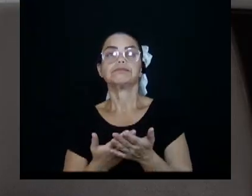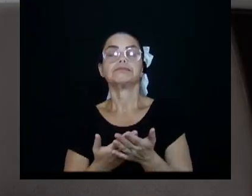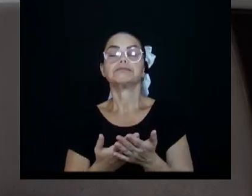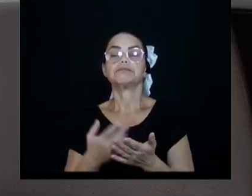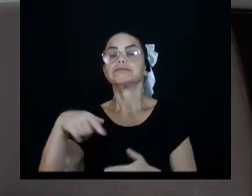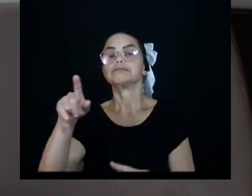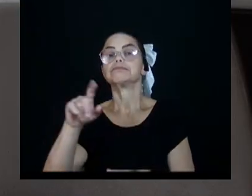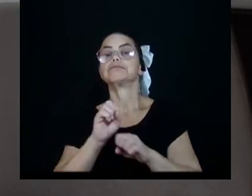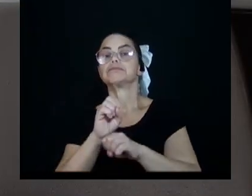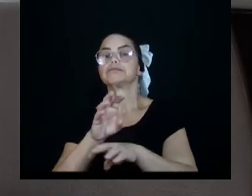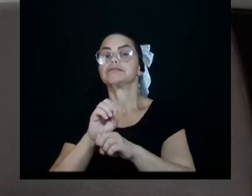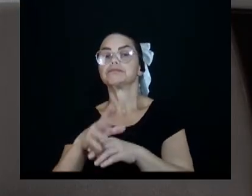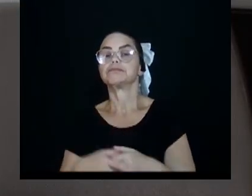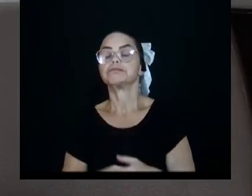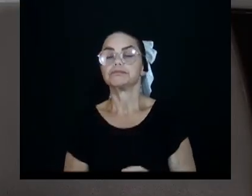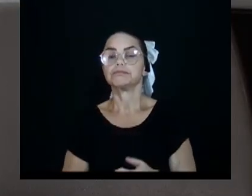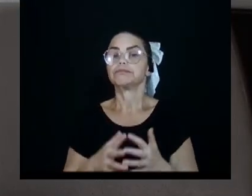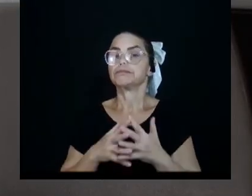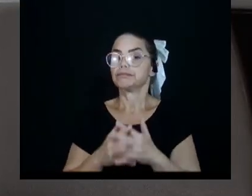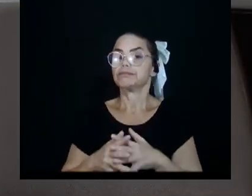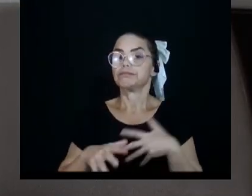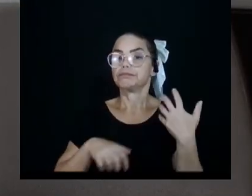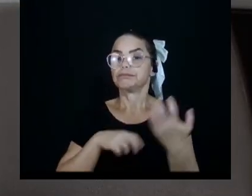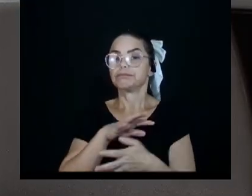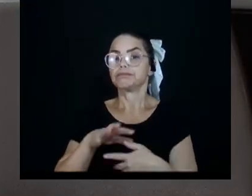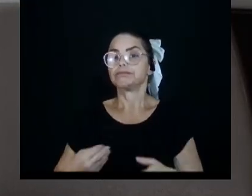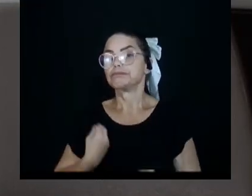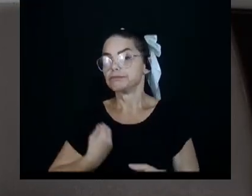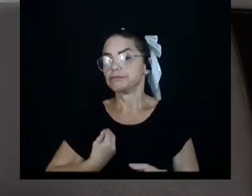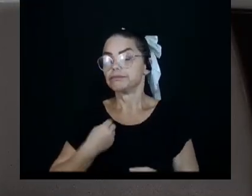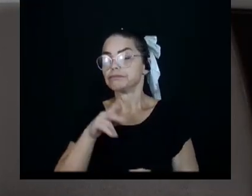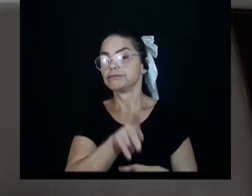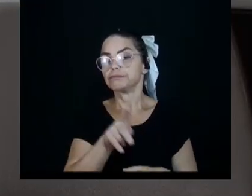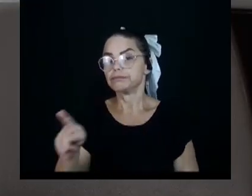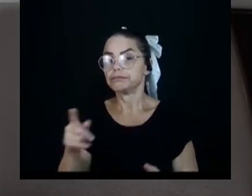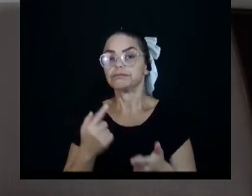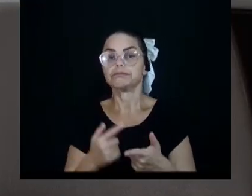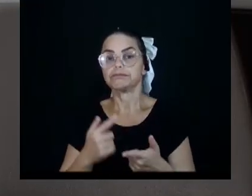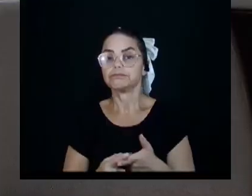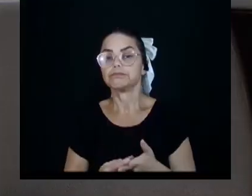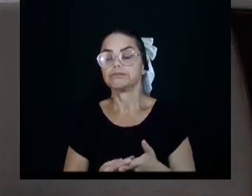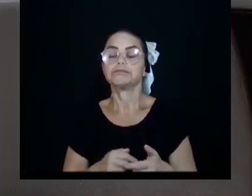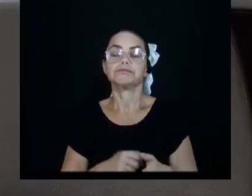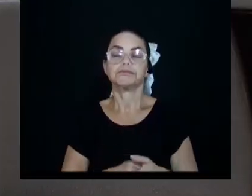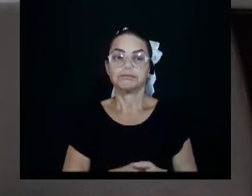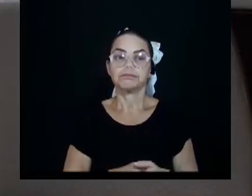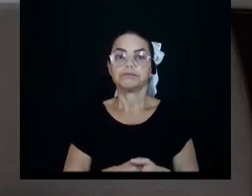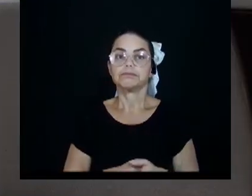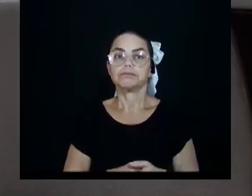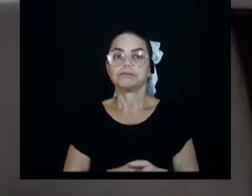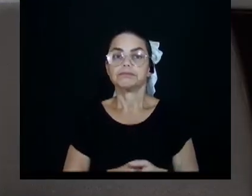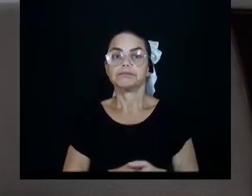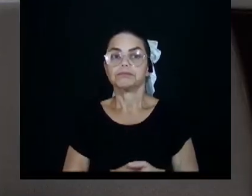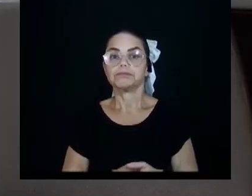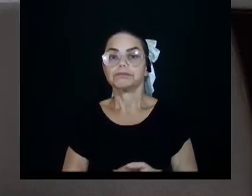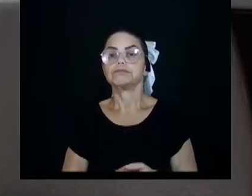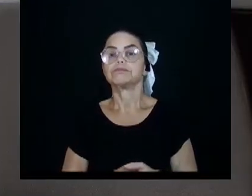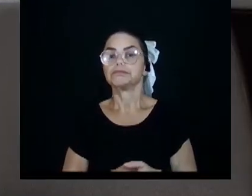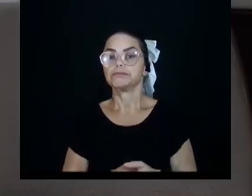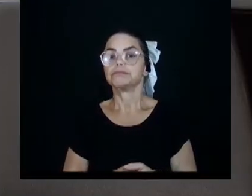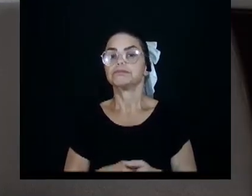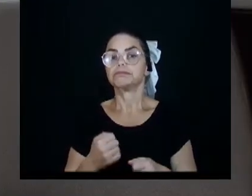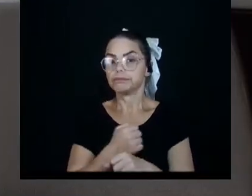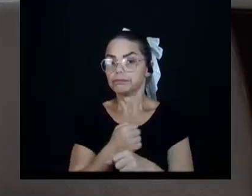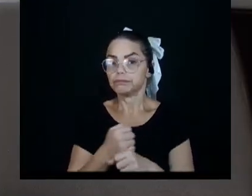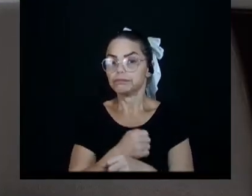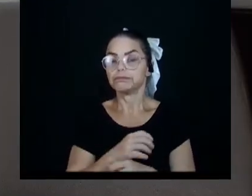um transtorno na vida dos professores, evidentemente, porque nós já estamos aí... o ano letivo o ano letivo já